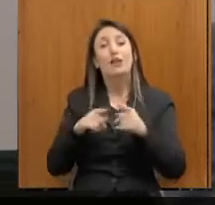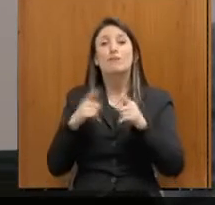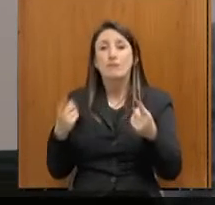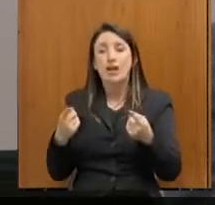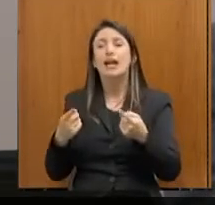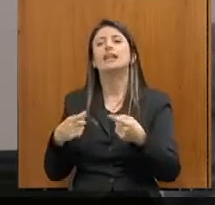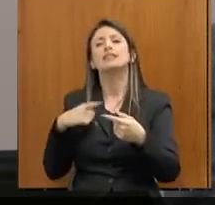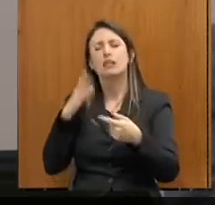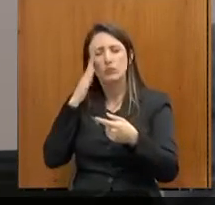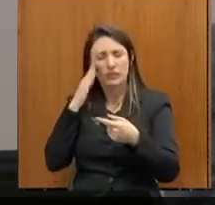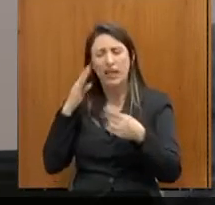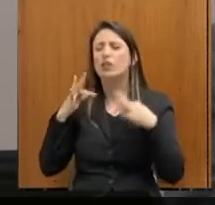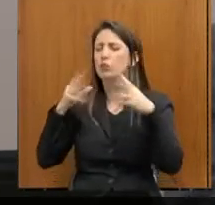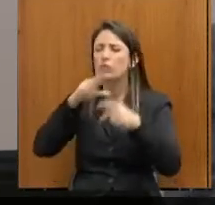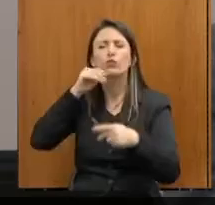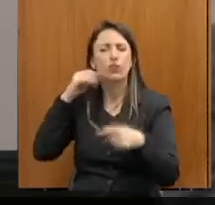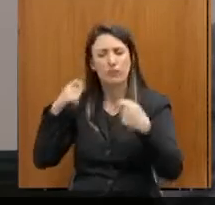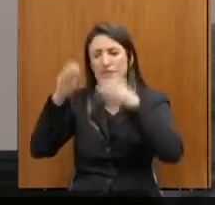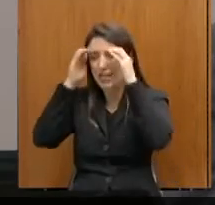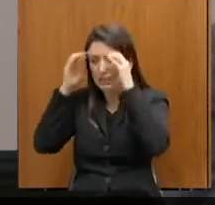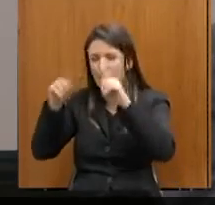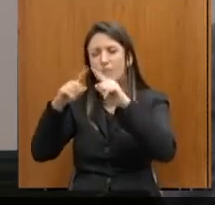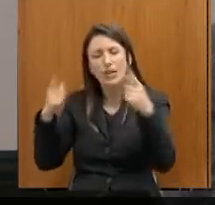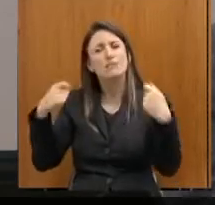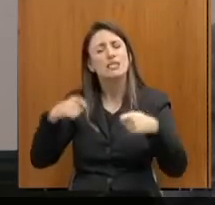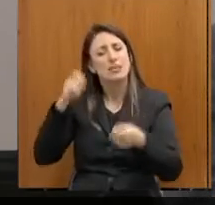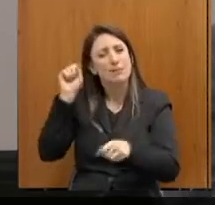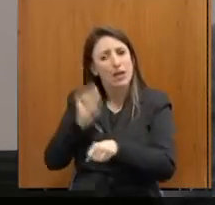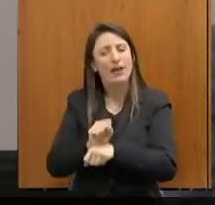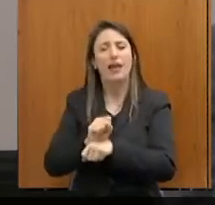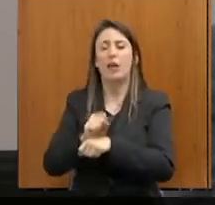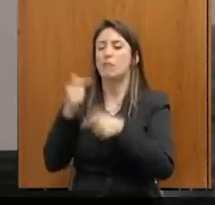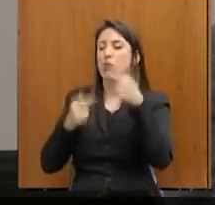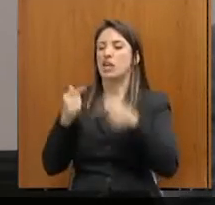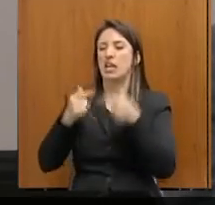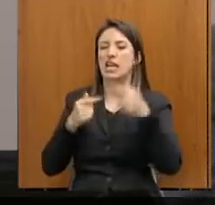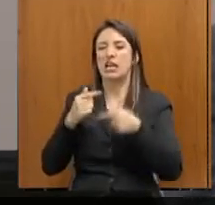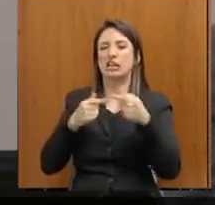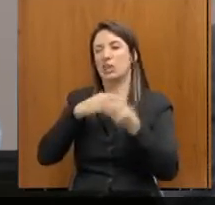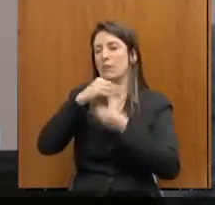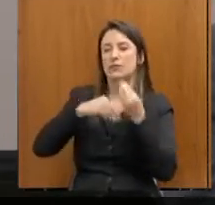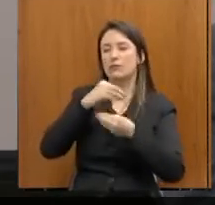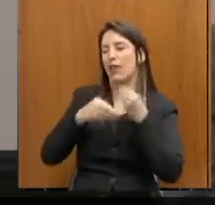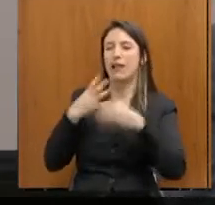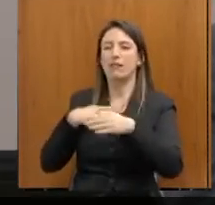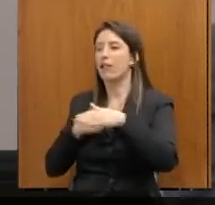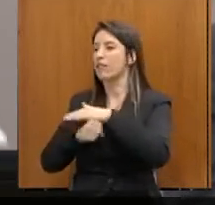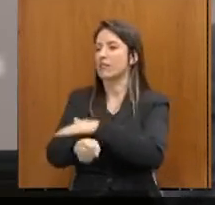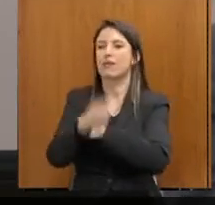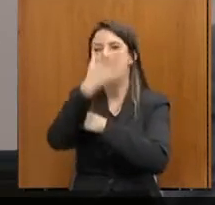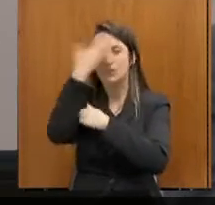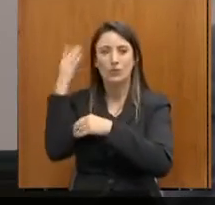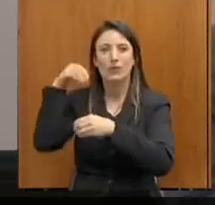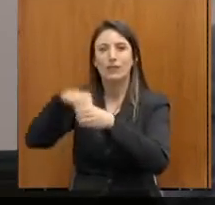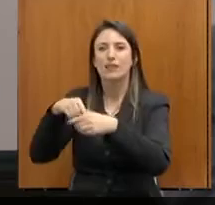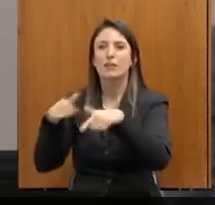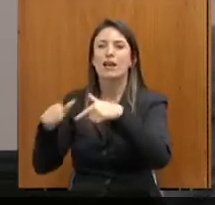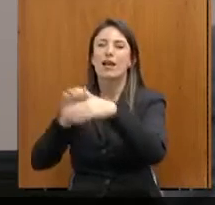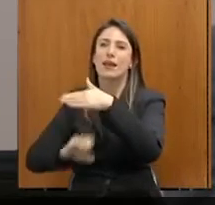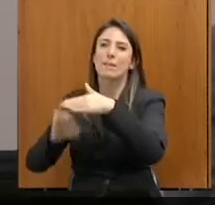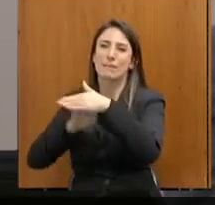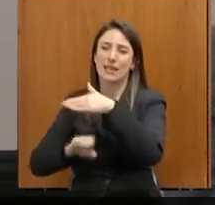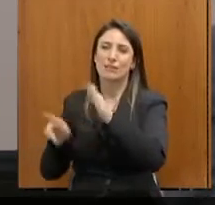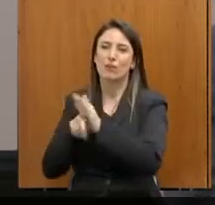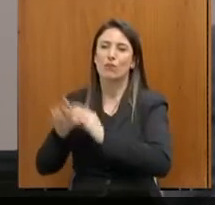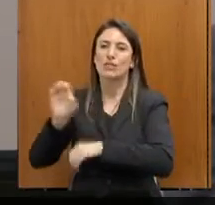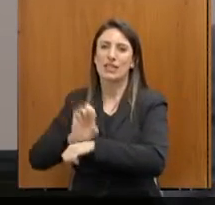patifaria dentro de empresas estatais a hora que a gente tá vai colocar a política dentro das empresas atrás aí um faturamento desse jeito de investir para população eu